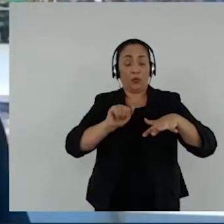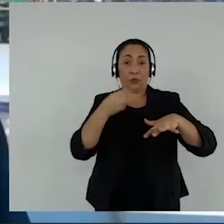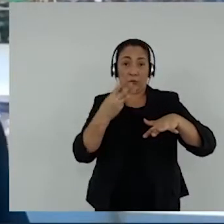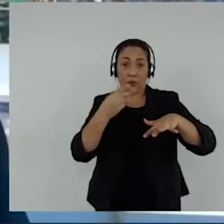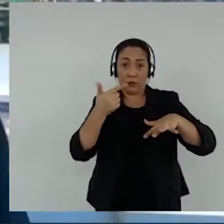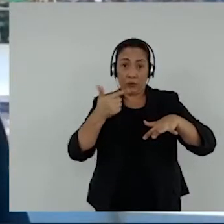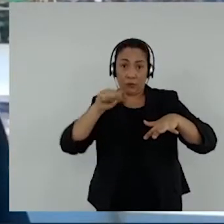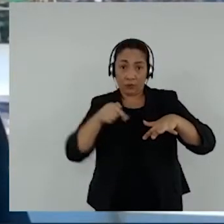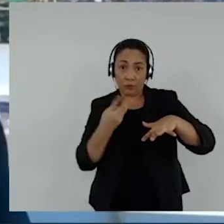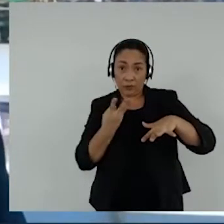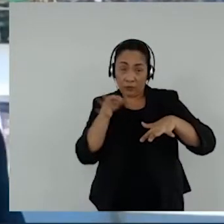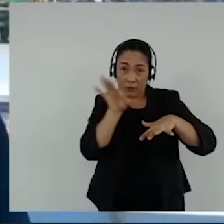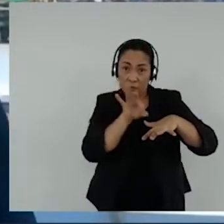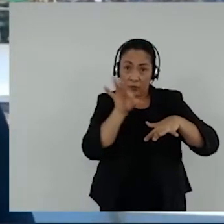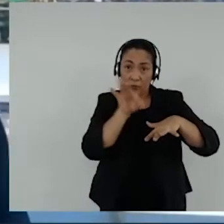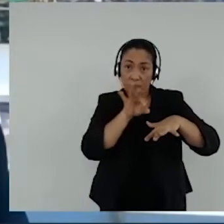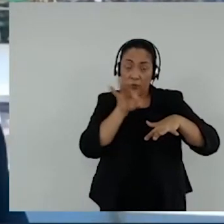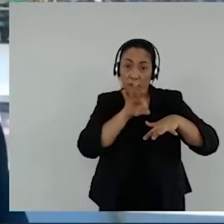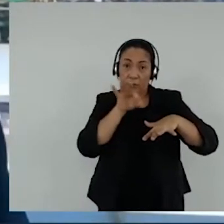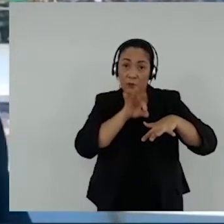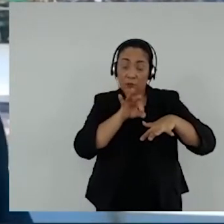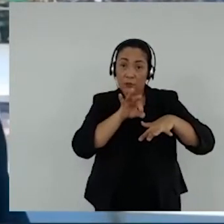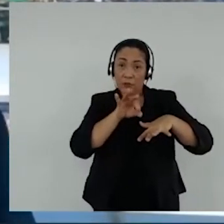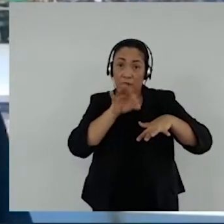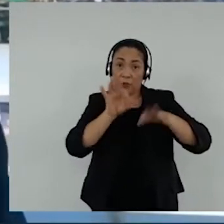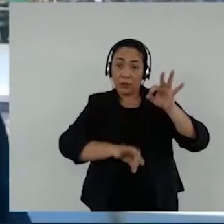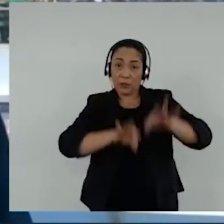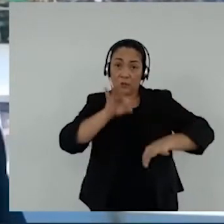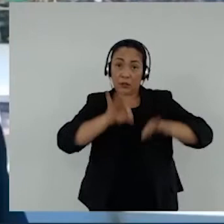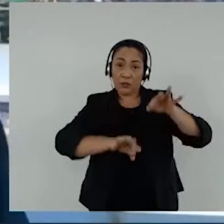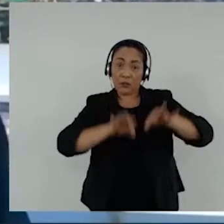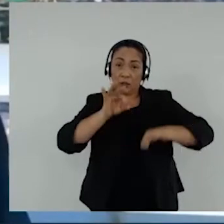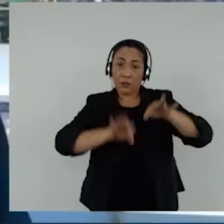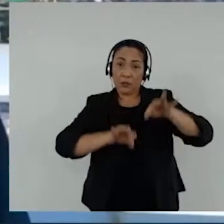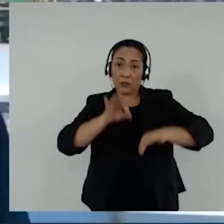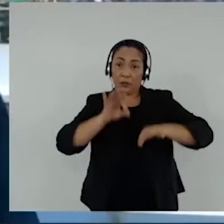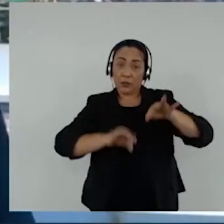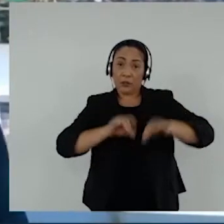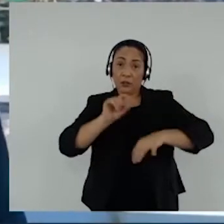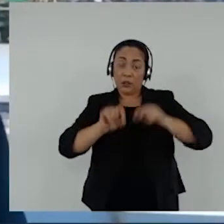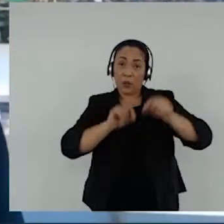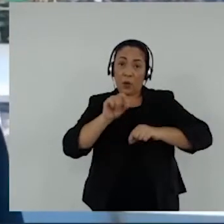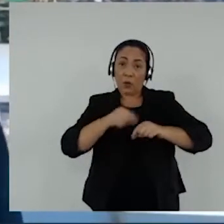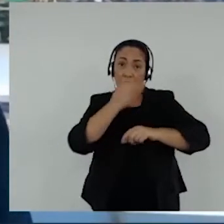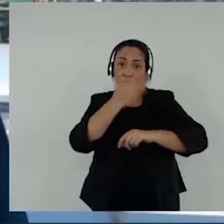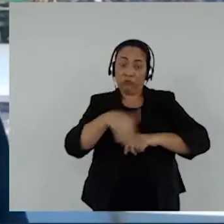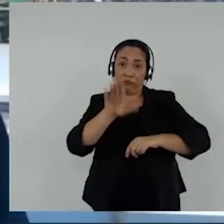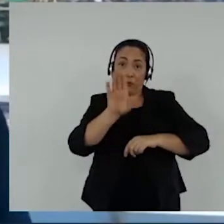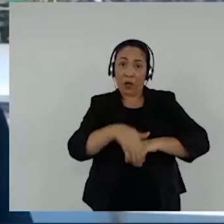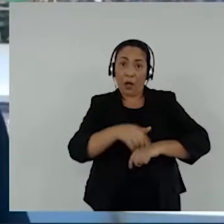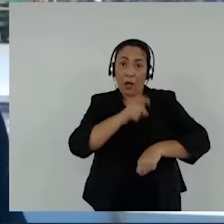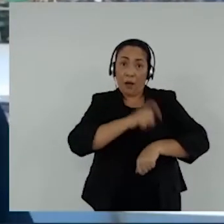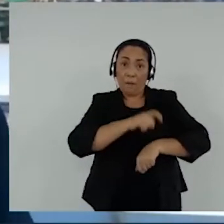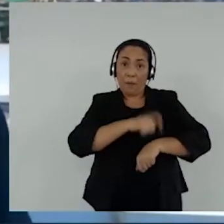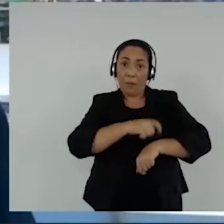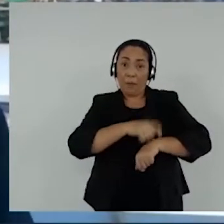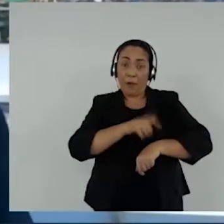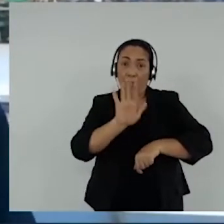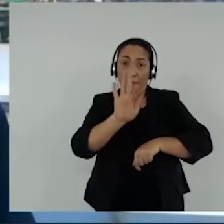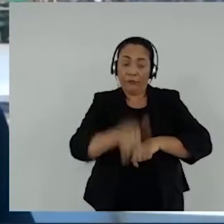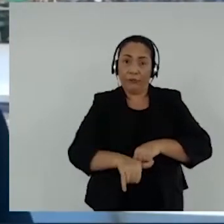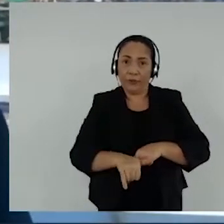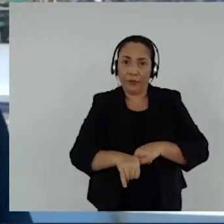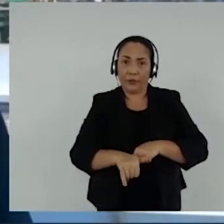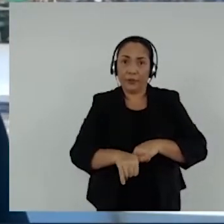32,4% dos feitos que são julgados pelo Tribunal do Júri redundam em extinção de punibilidade. Aqui vocês poderiam pensar, poxa,